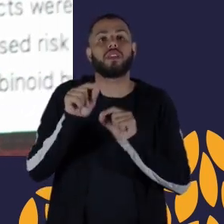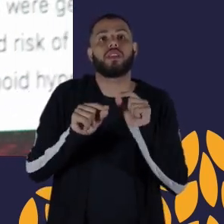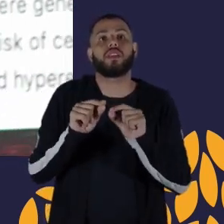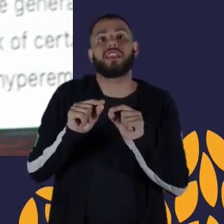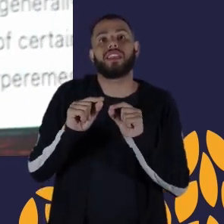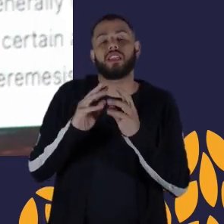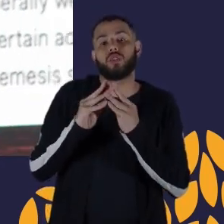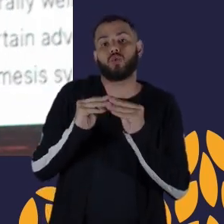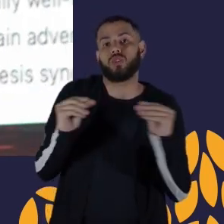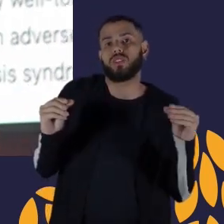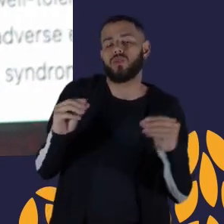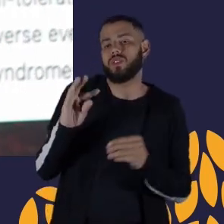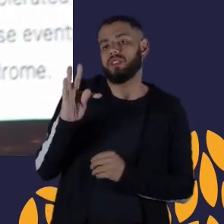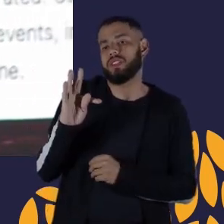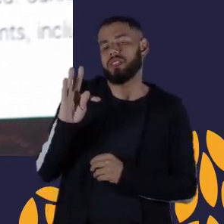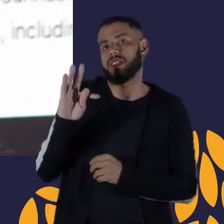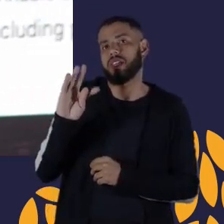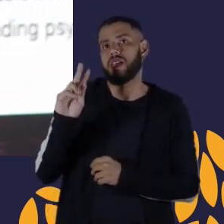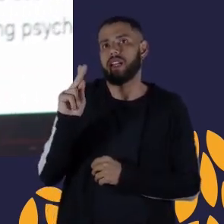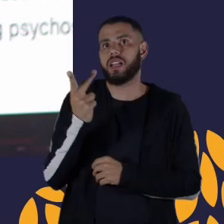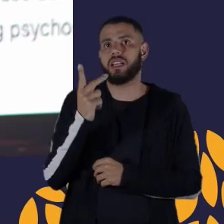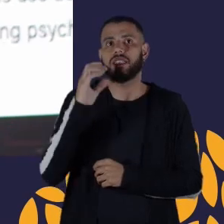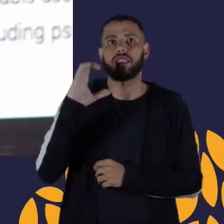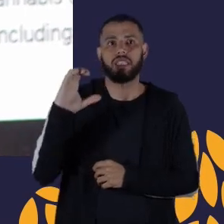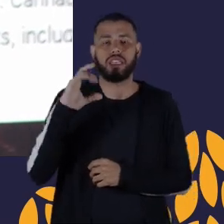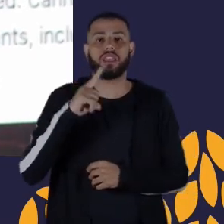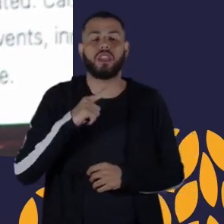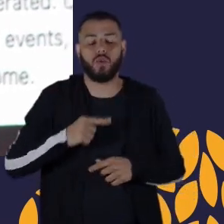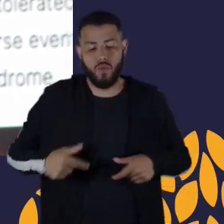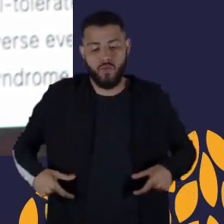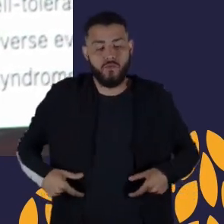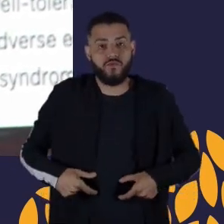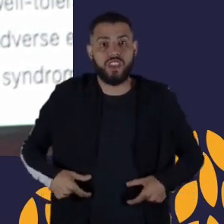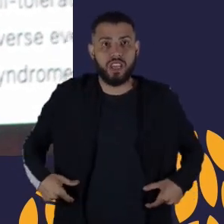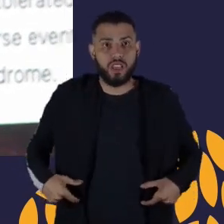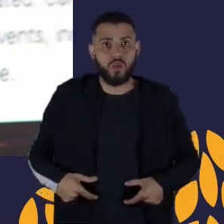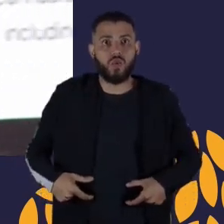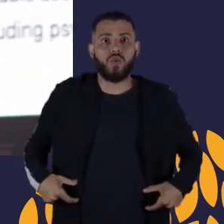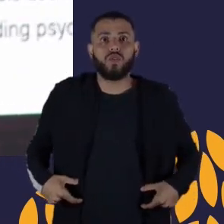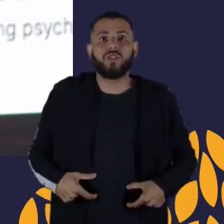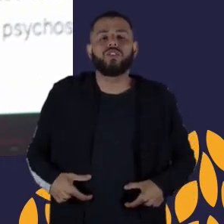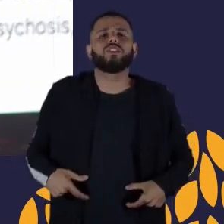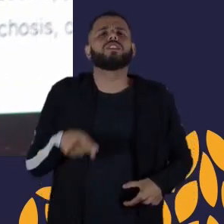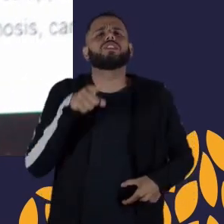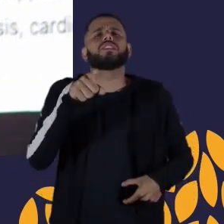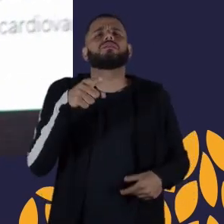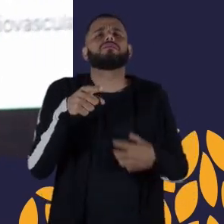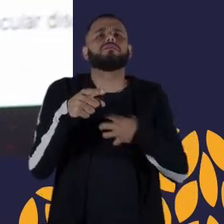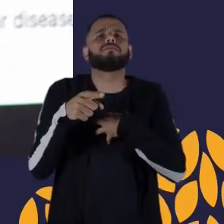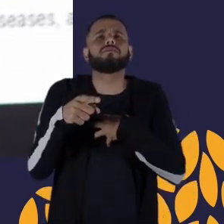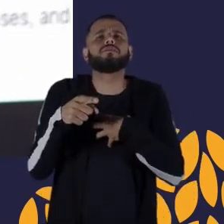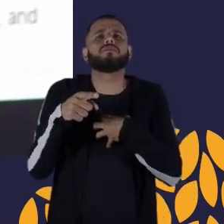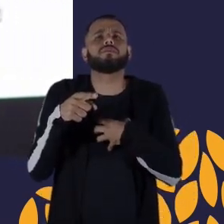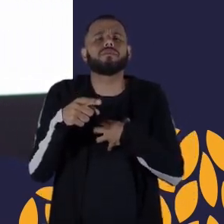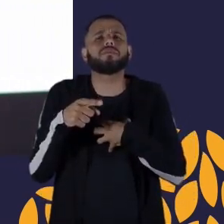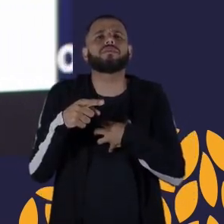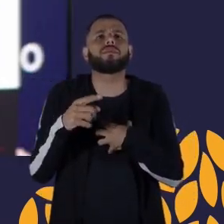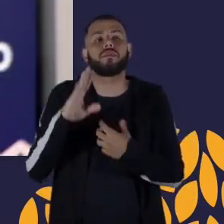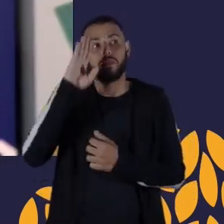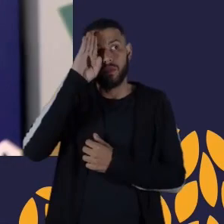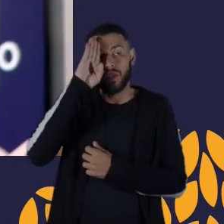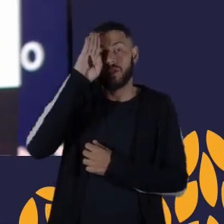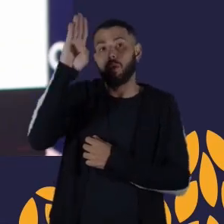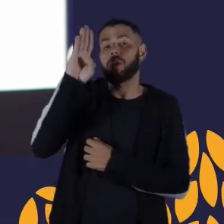THC pelo fígado. E você vai ficar mais intoxicado. E sobretudo as